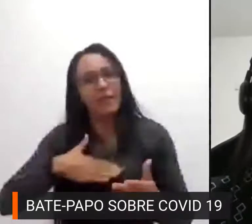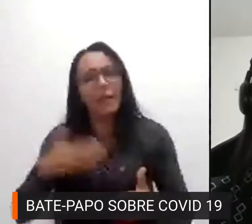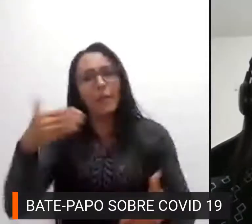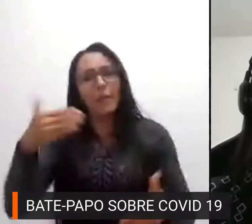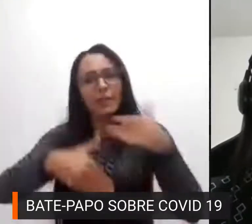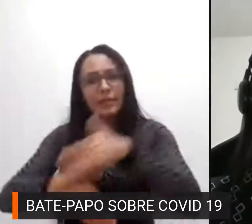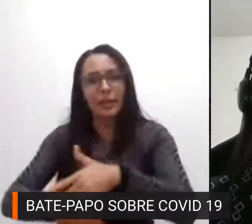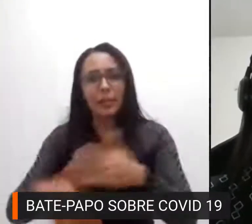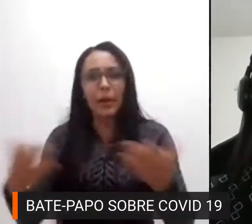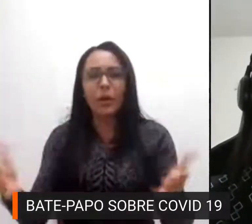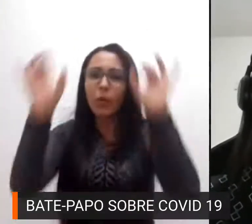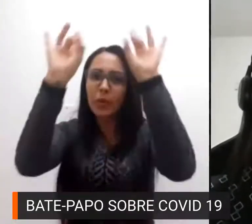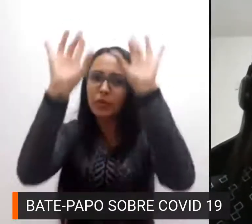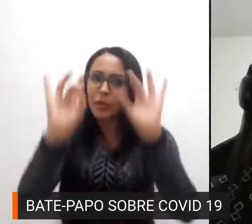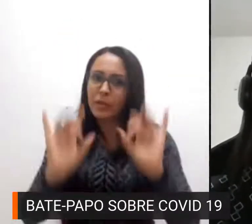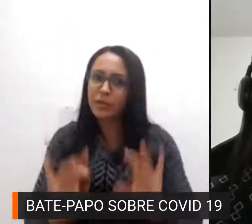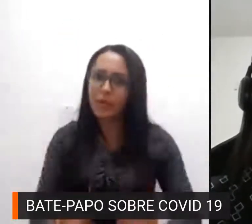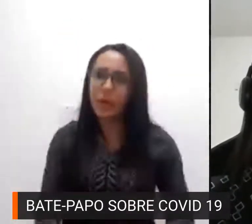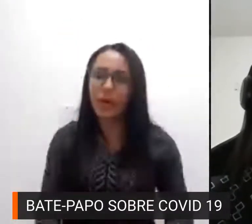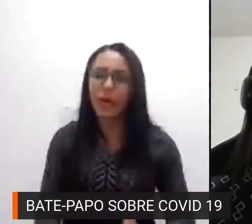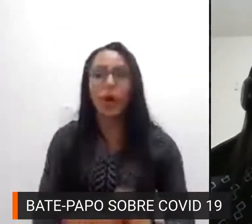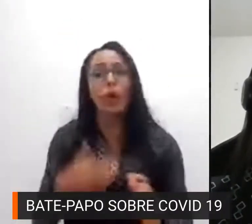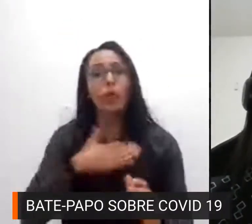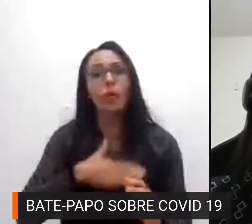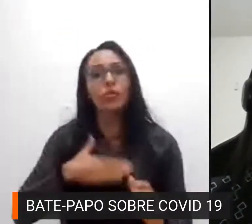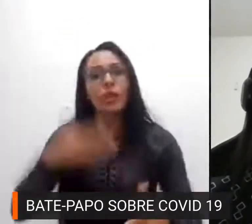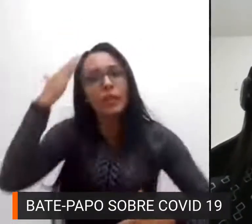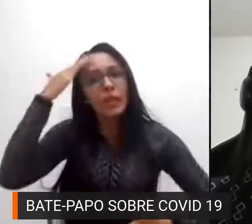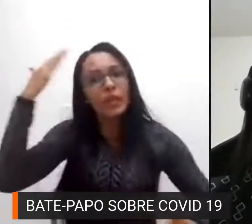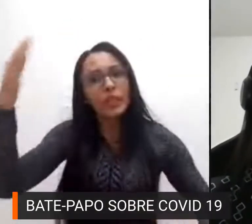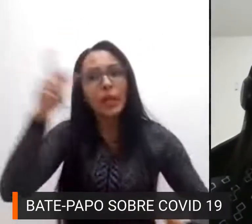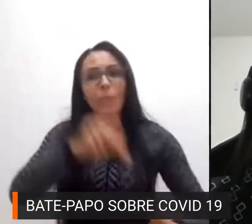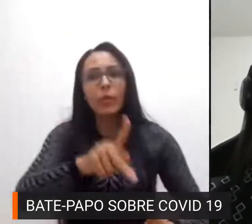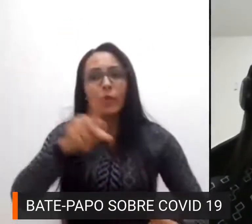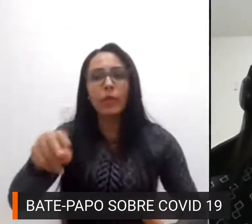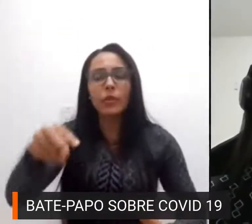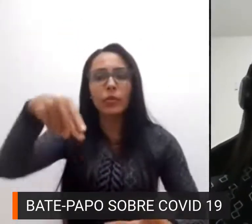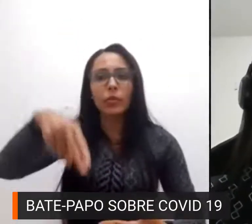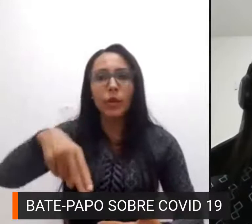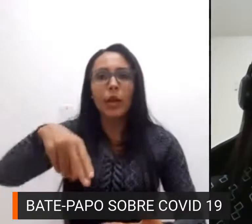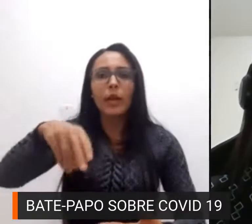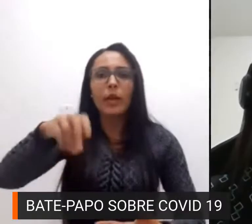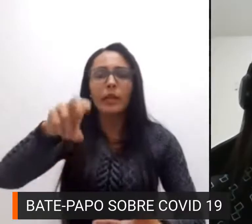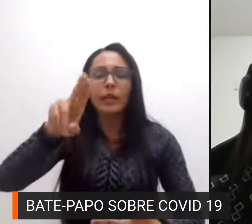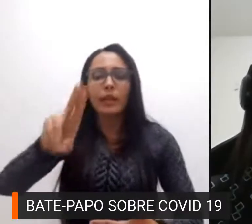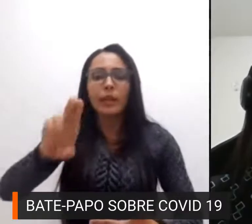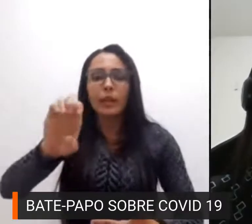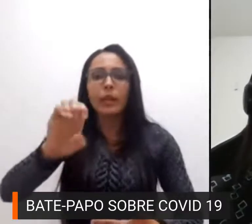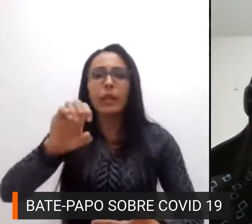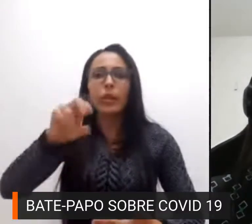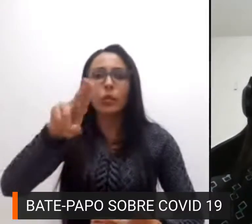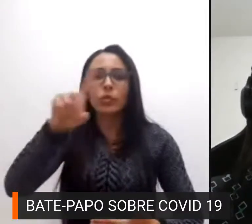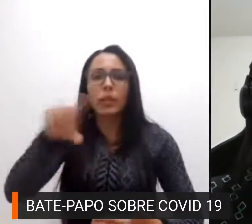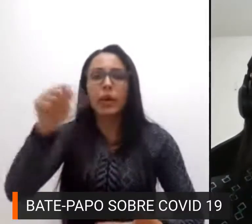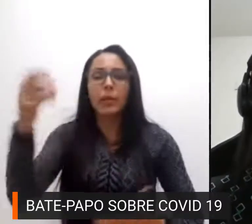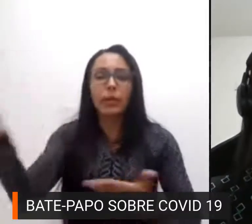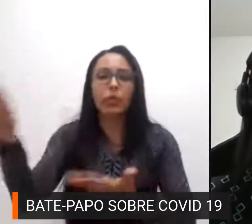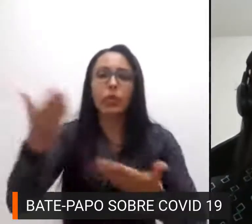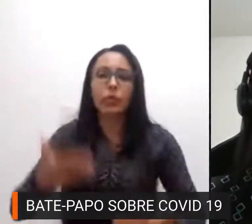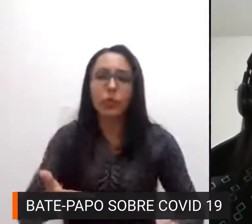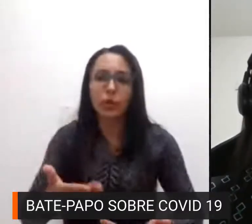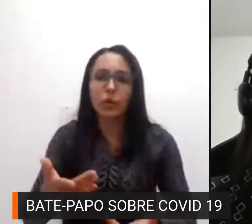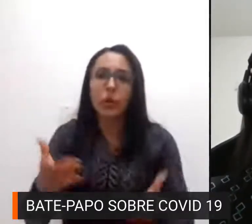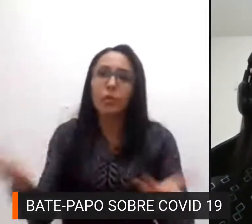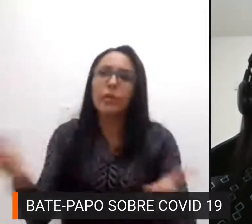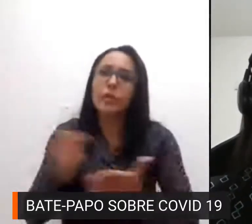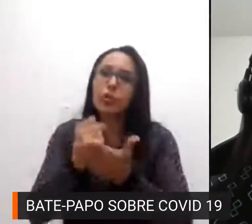tão especial. Eu gostaria de agradecer à professora Neuza pelo convite e espero poder contribuir positivamente,